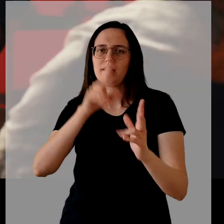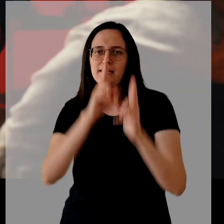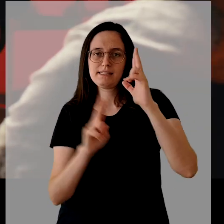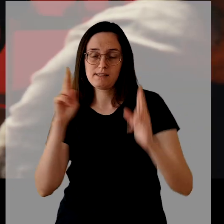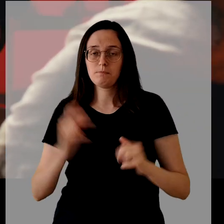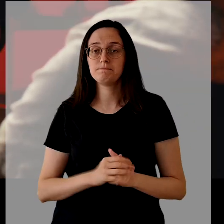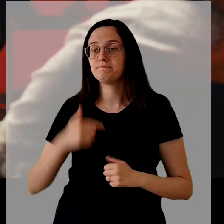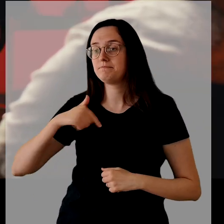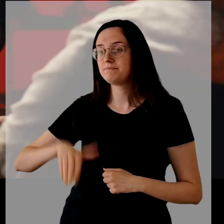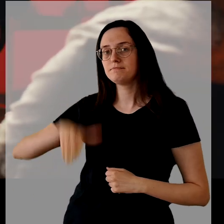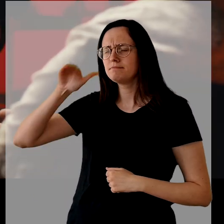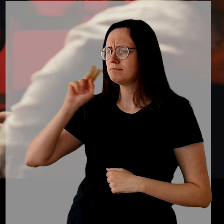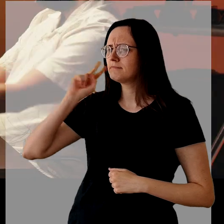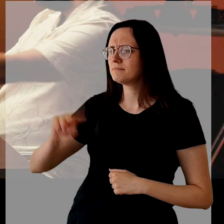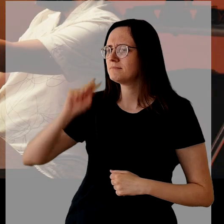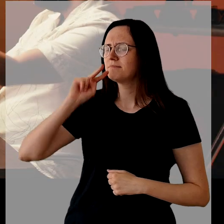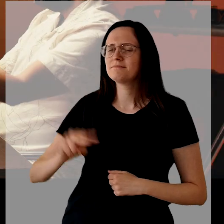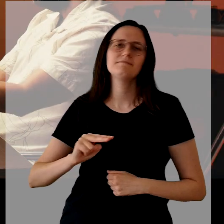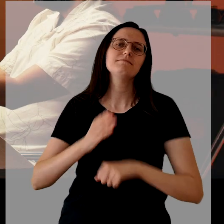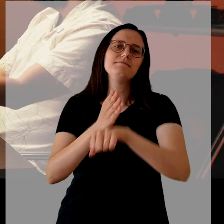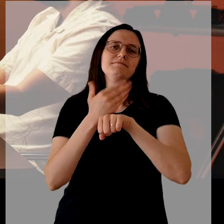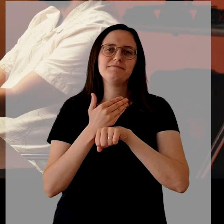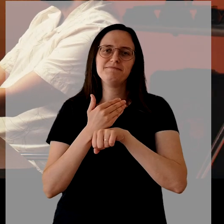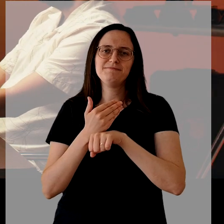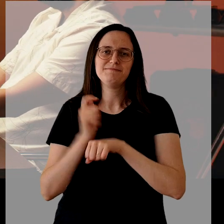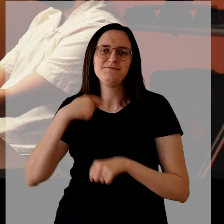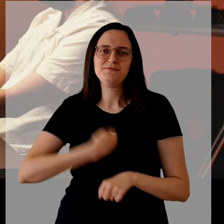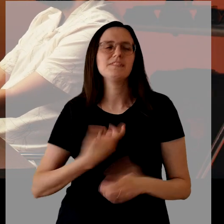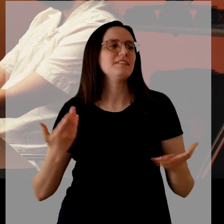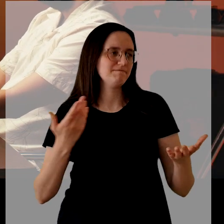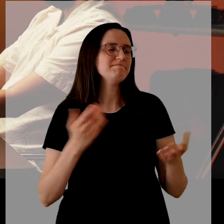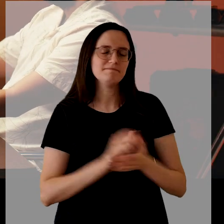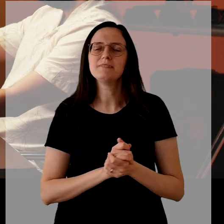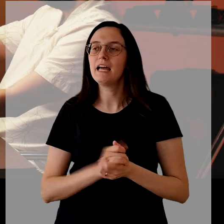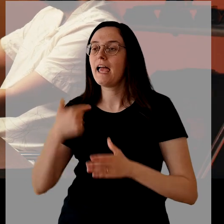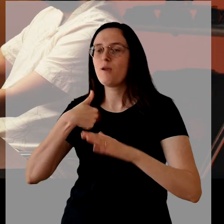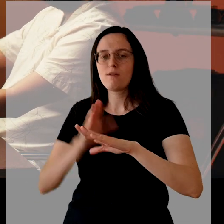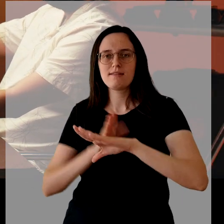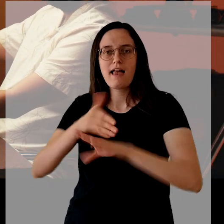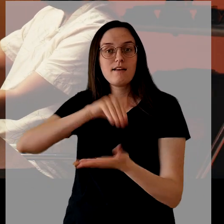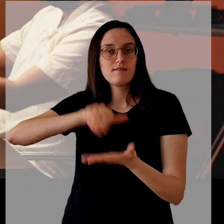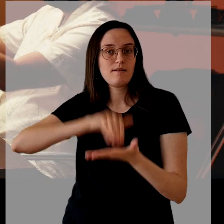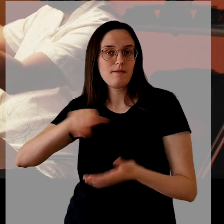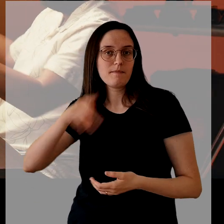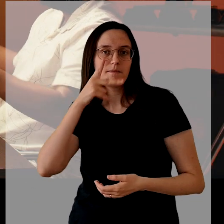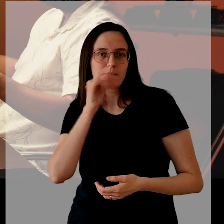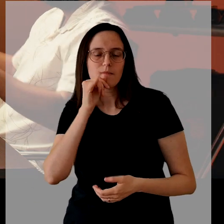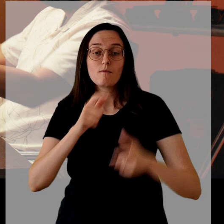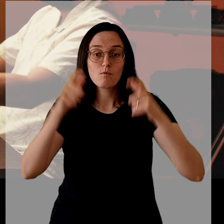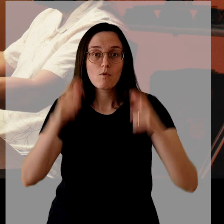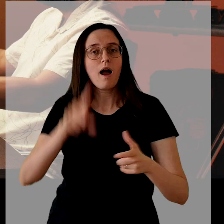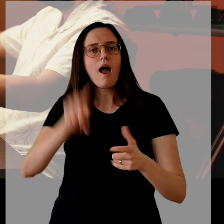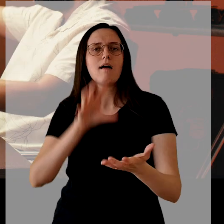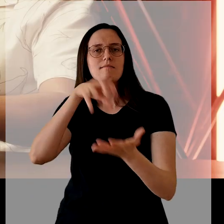eu cresci vendo isso, assim, desde que eu me entendo por gente, assim, né? Eu entrava no escritório do meu pai, o escritório